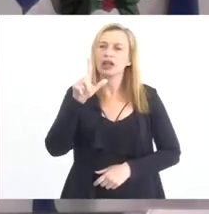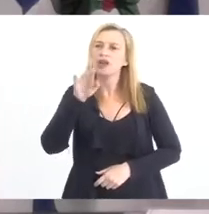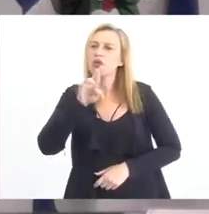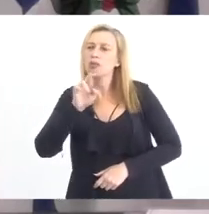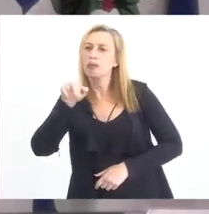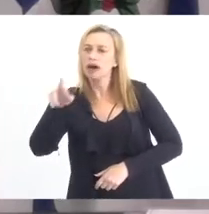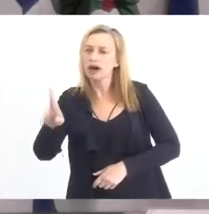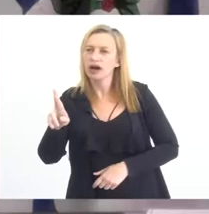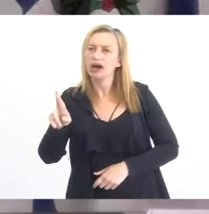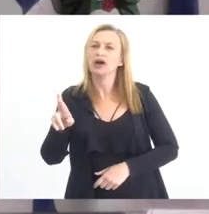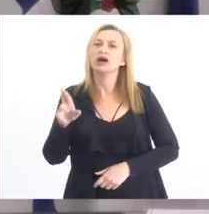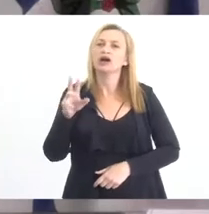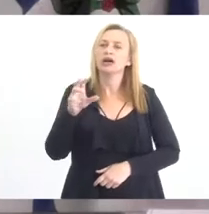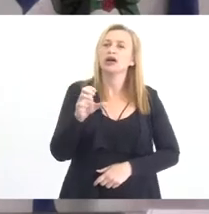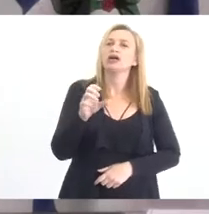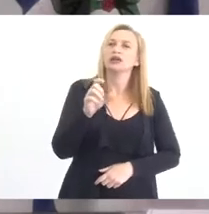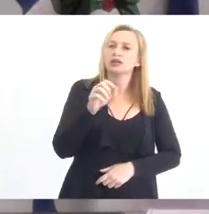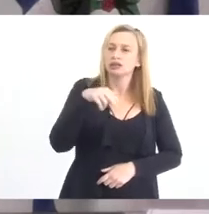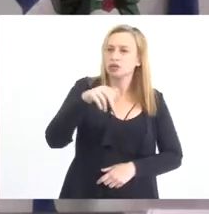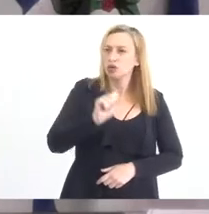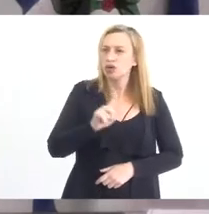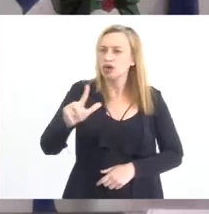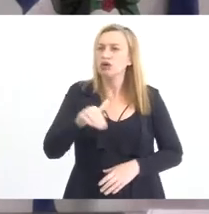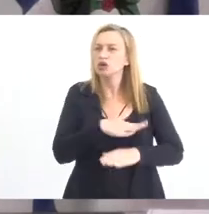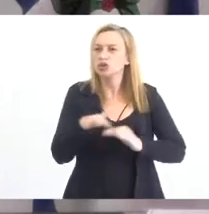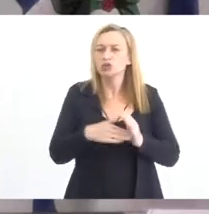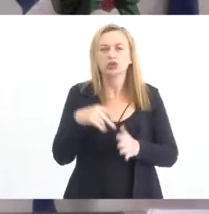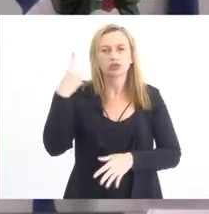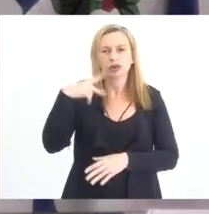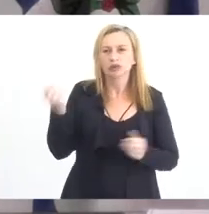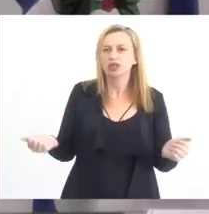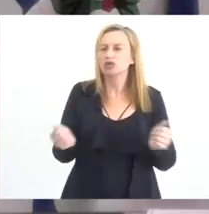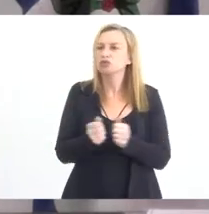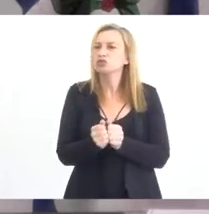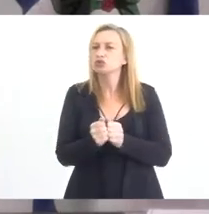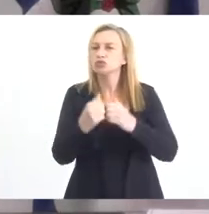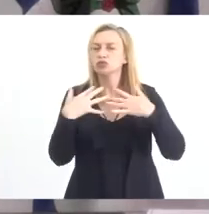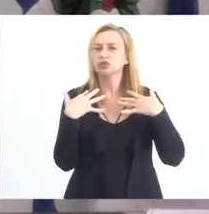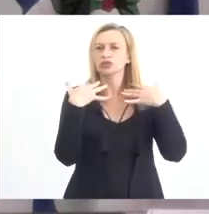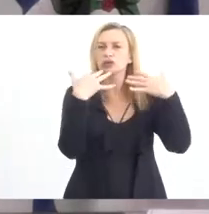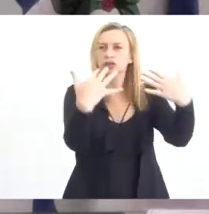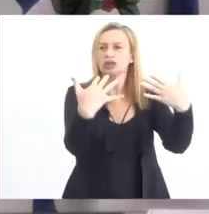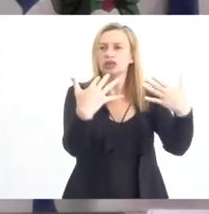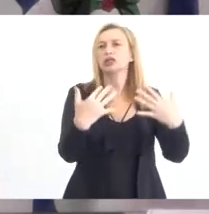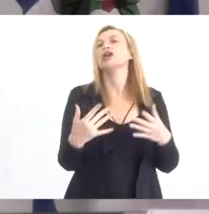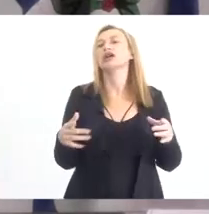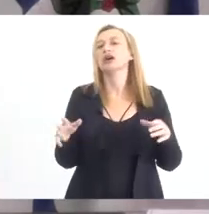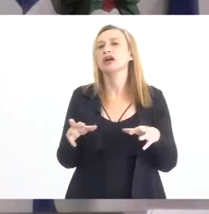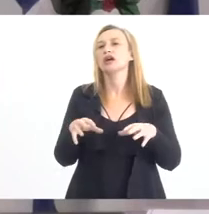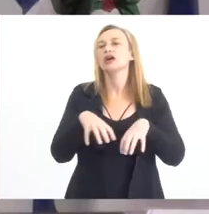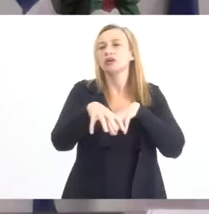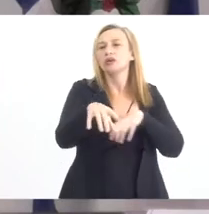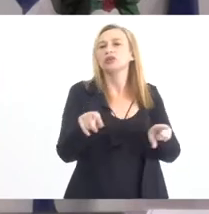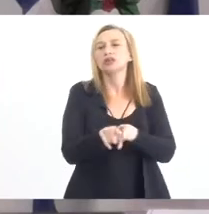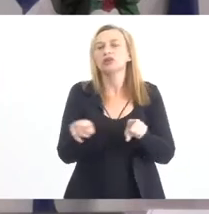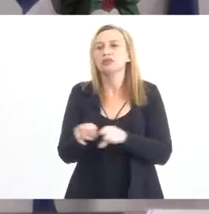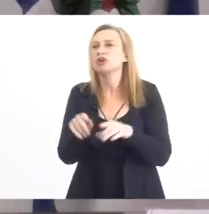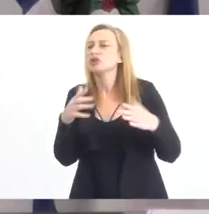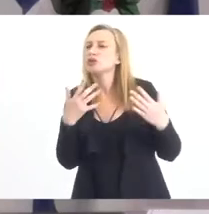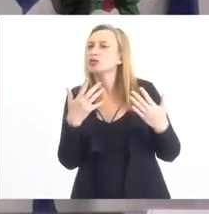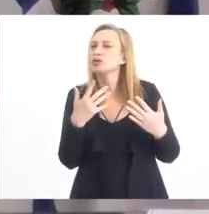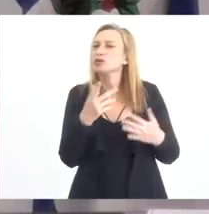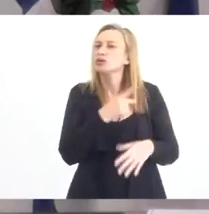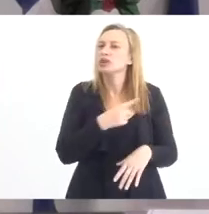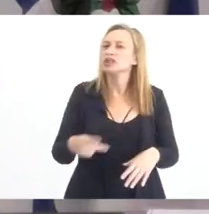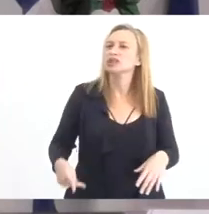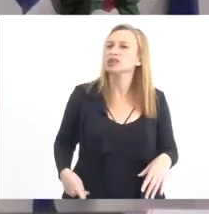Carvalho e todos os demais parlamentares que estão nessa audiência de forma remota. Saúdo também ao presidente da UB Campo Grande,